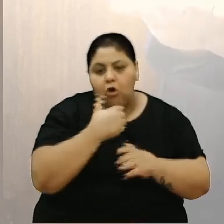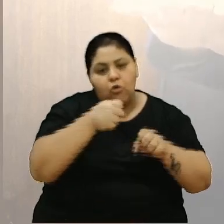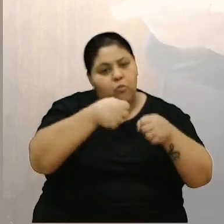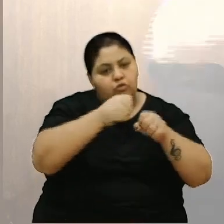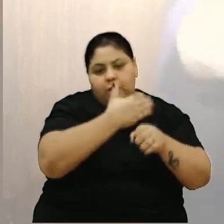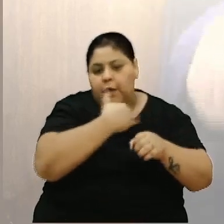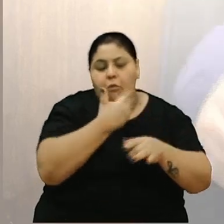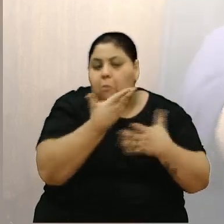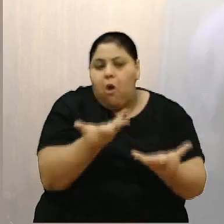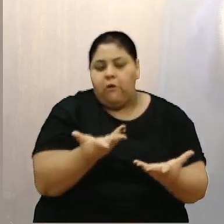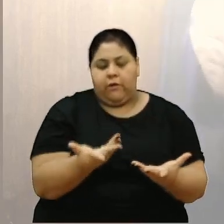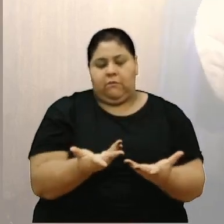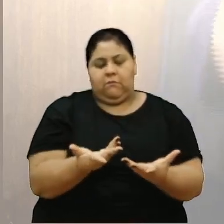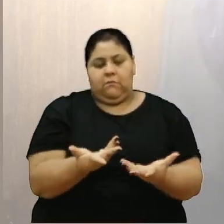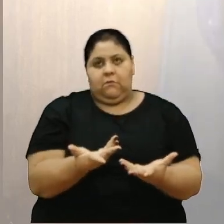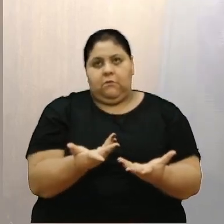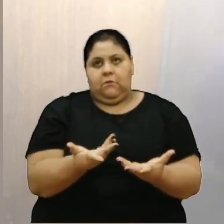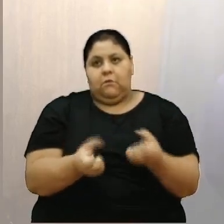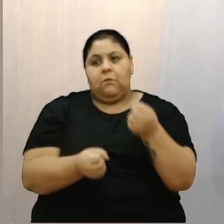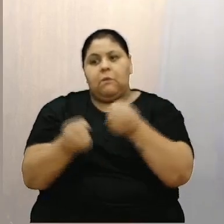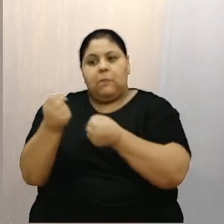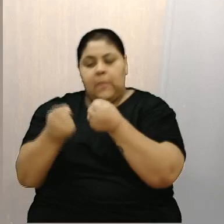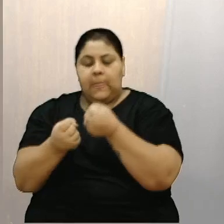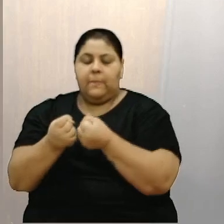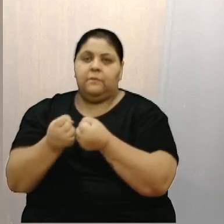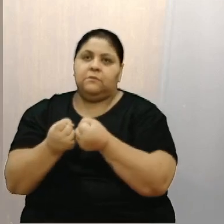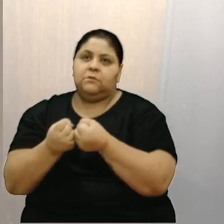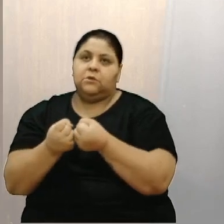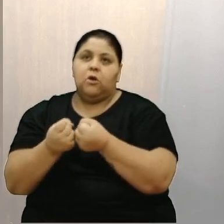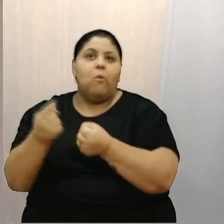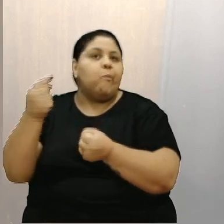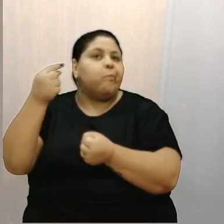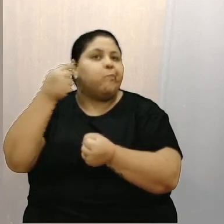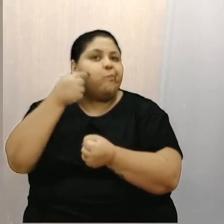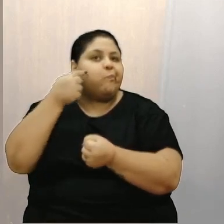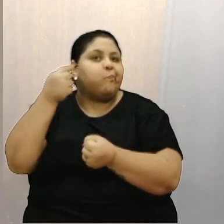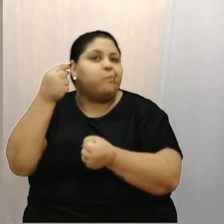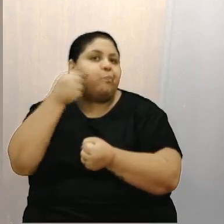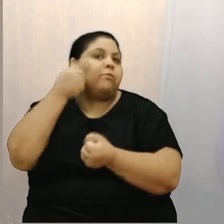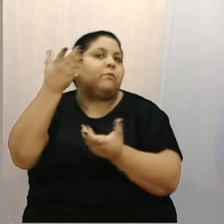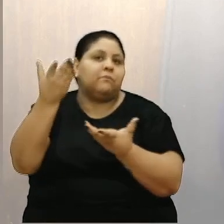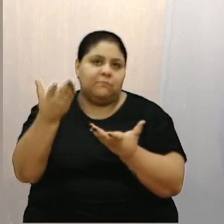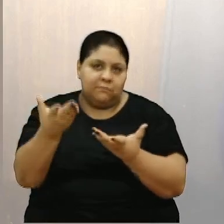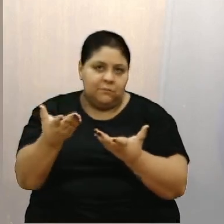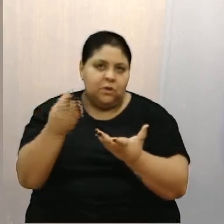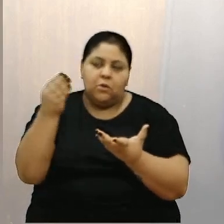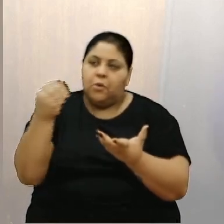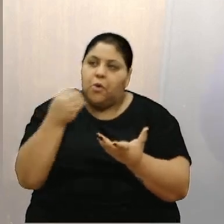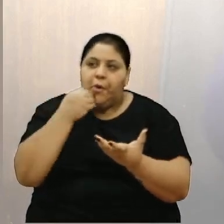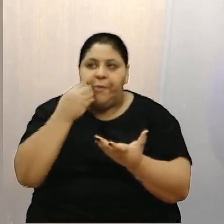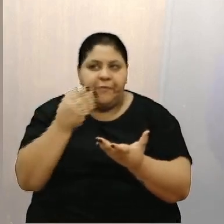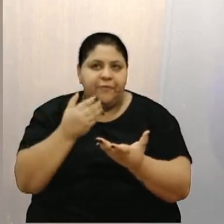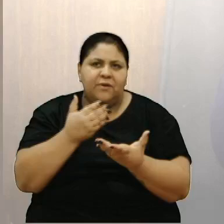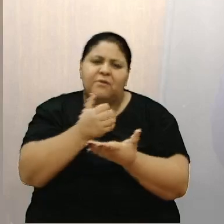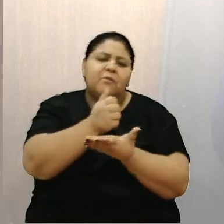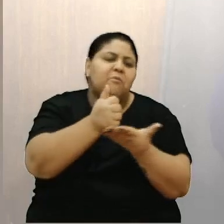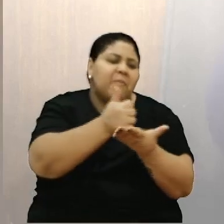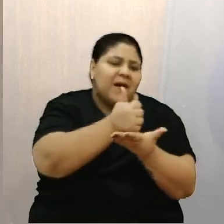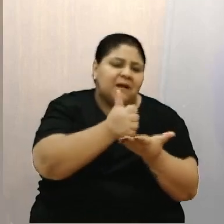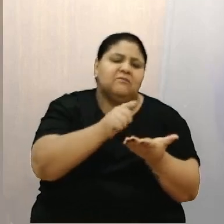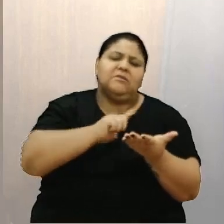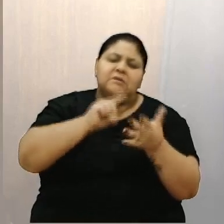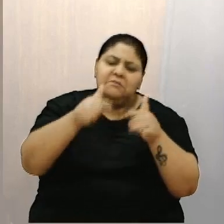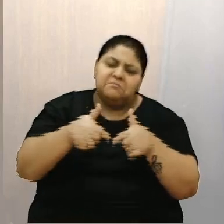morrer. E aí o carro vai estourar o pneu e entortar a roda com certeza. Então são as coisas básicas que tem que